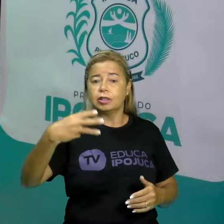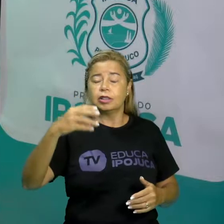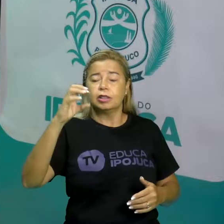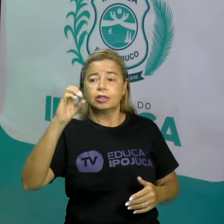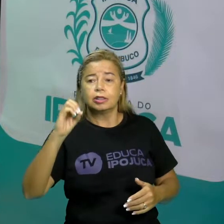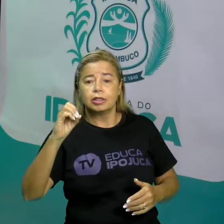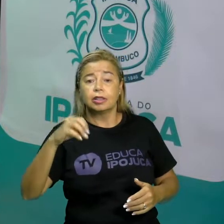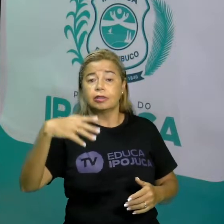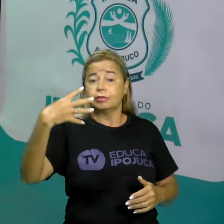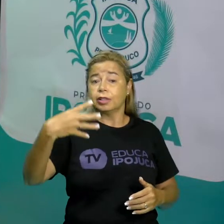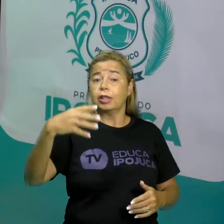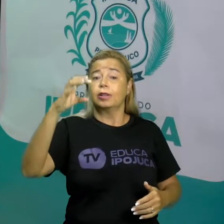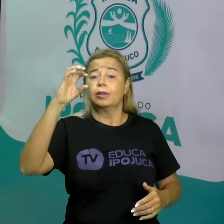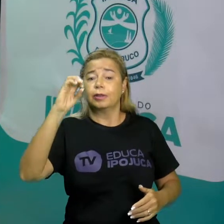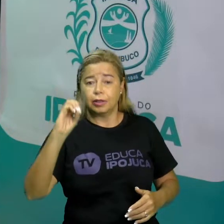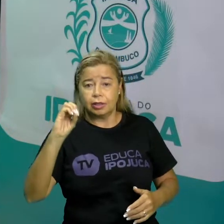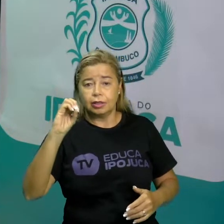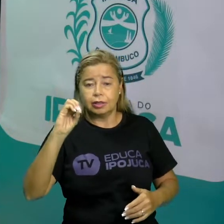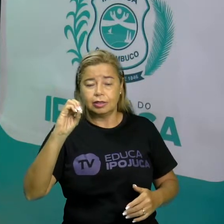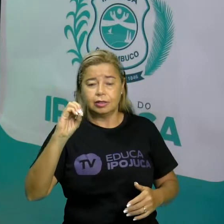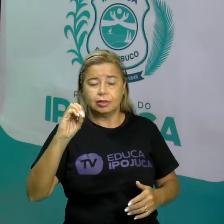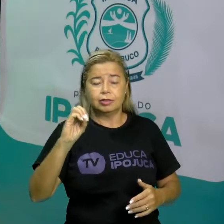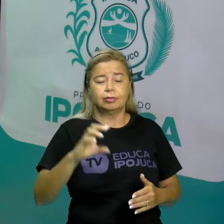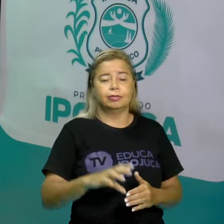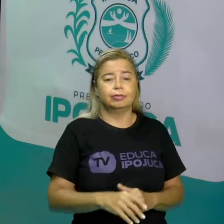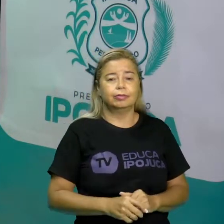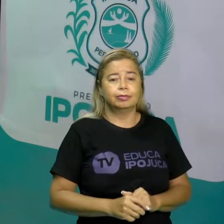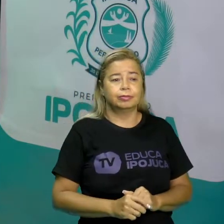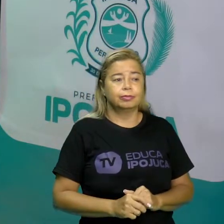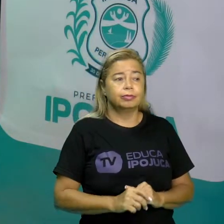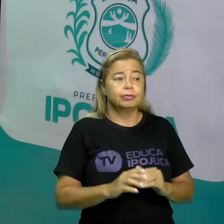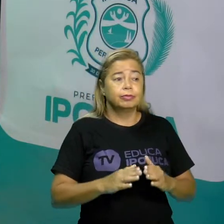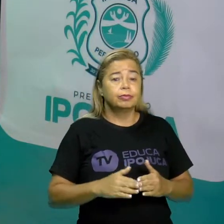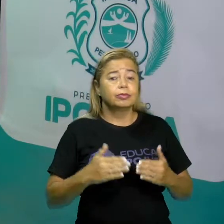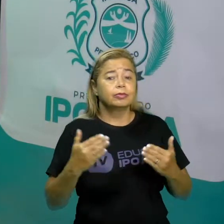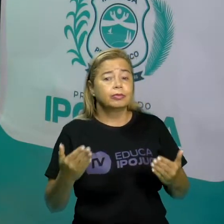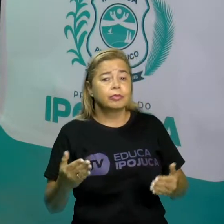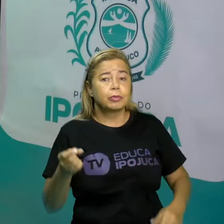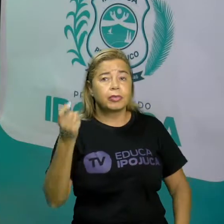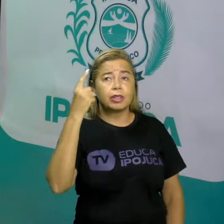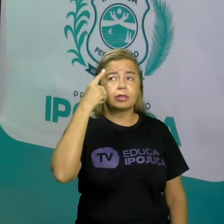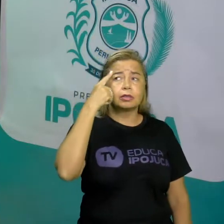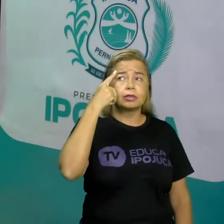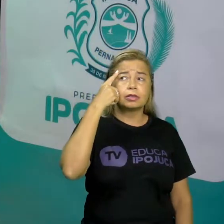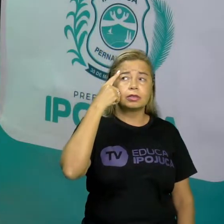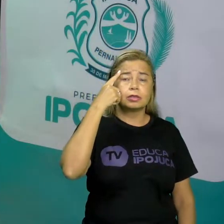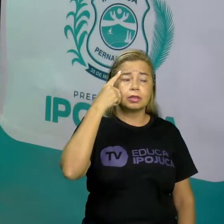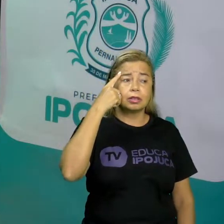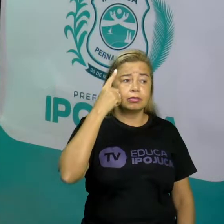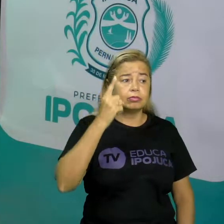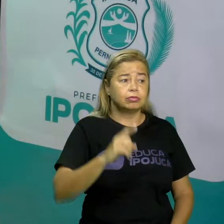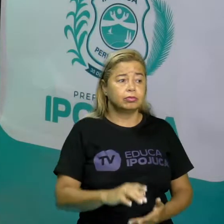10, eu tenho 4 dezenas, eu tenho 40. Então, vamos pensar que nós temos aqui